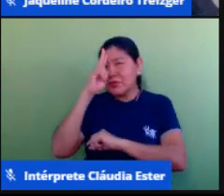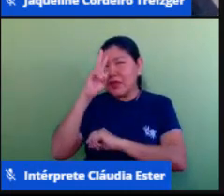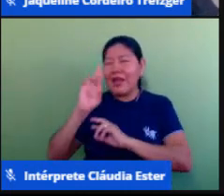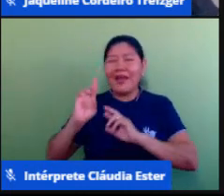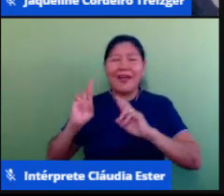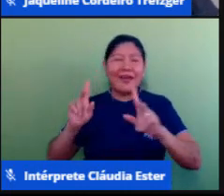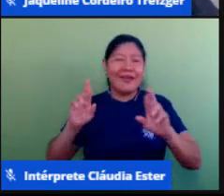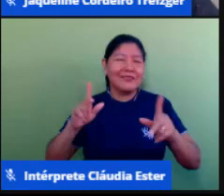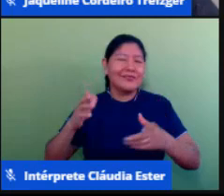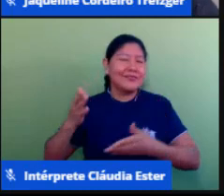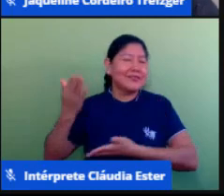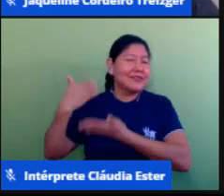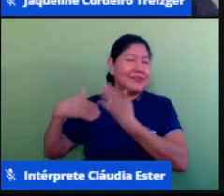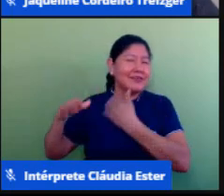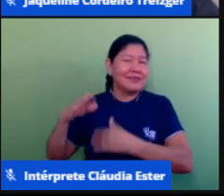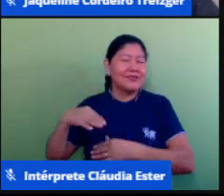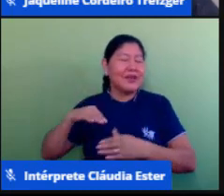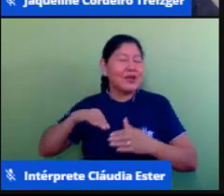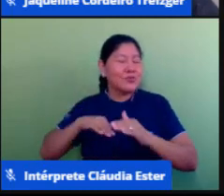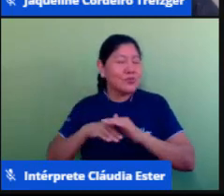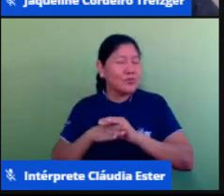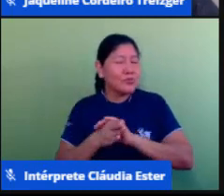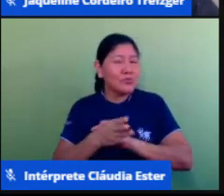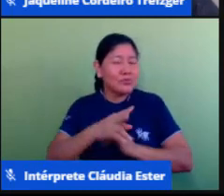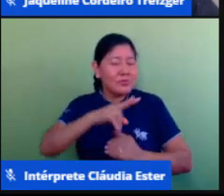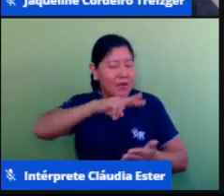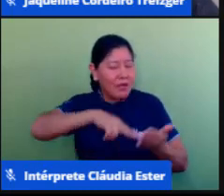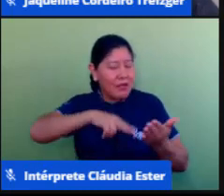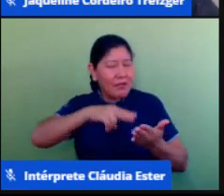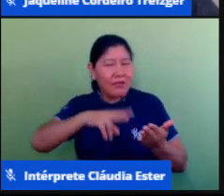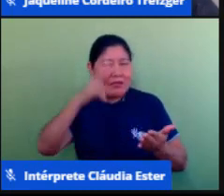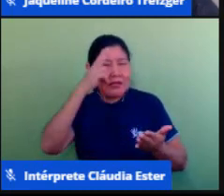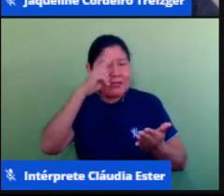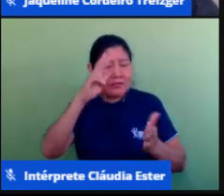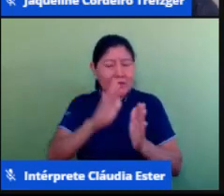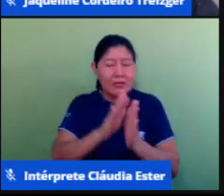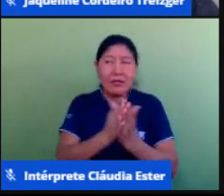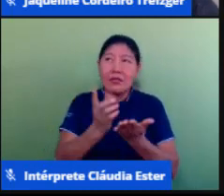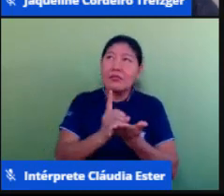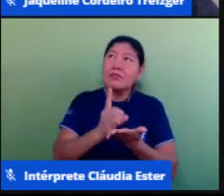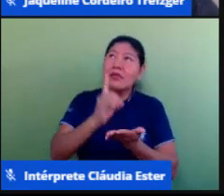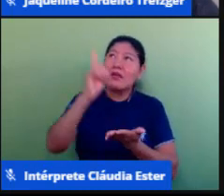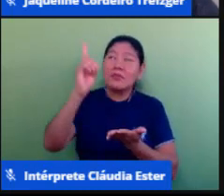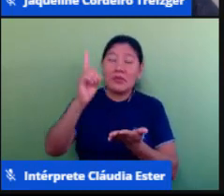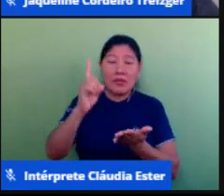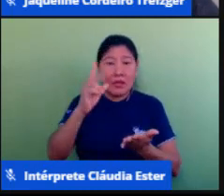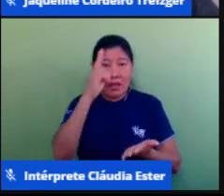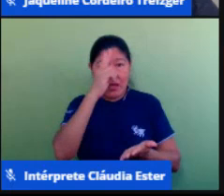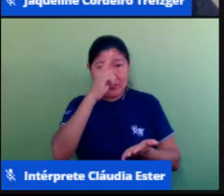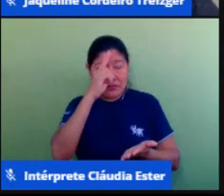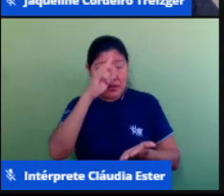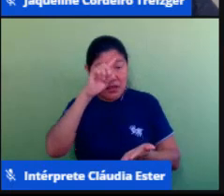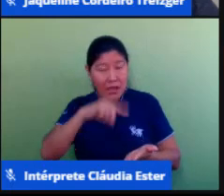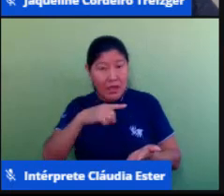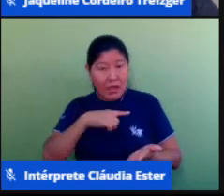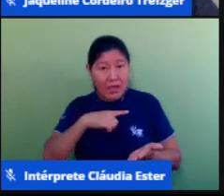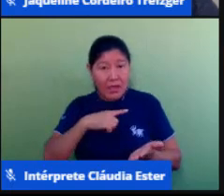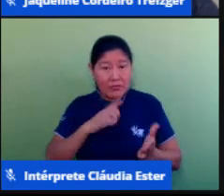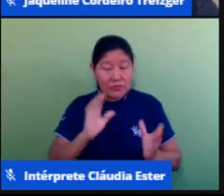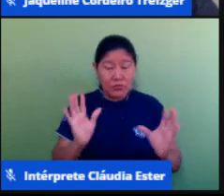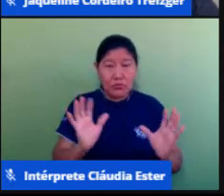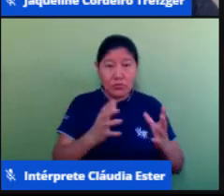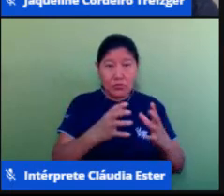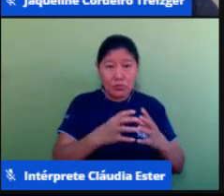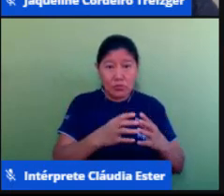que a gente já está acostumado a ver na Bíblia. Essa historinha é da coleção Dó, Ré, Mi, Fá e